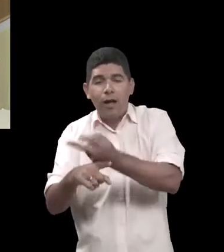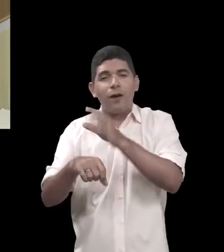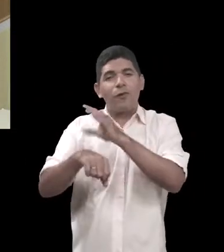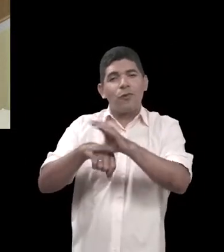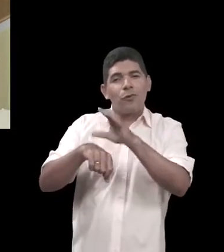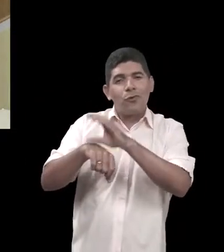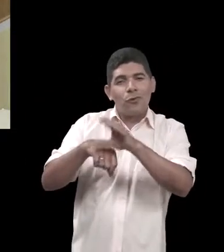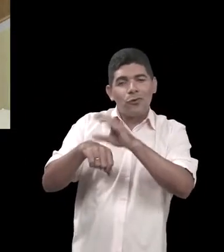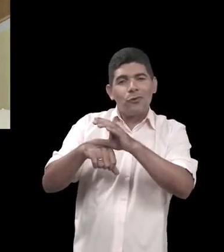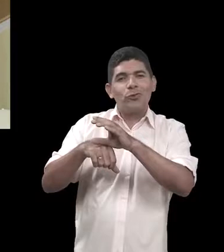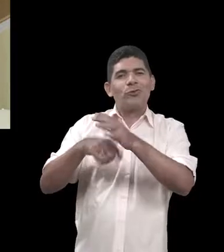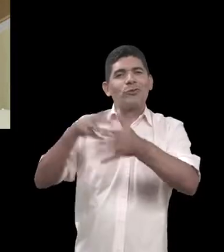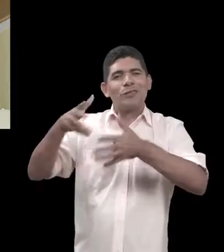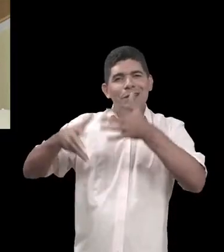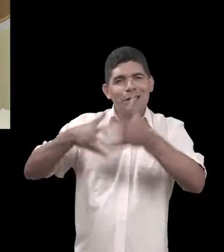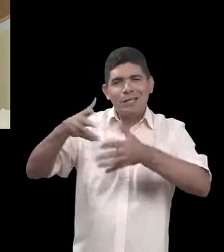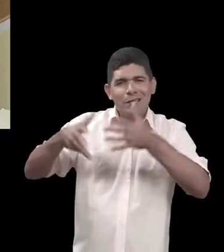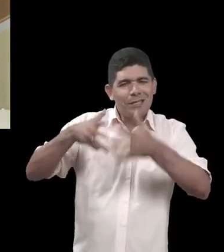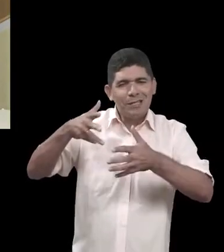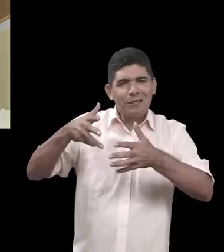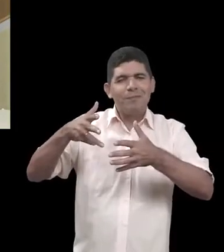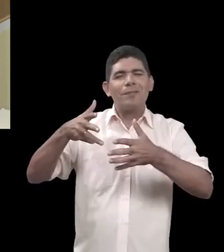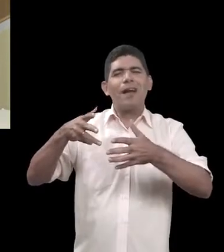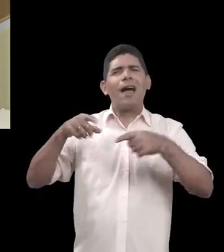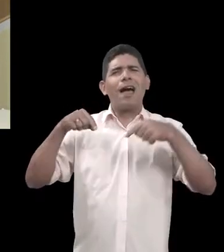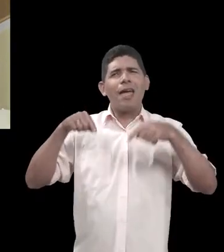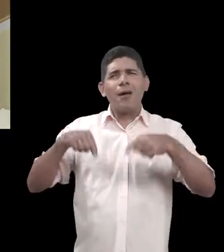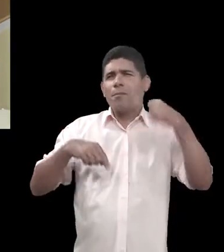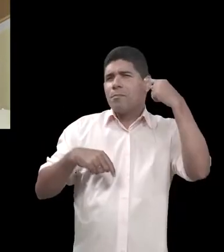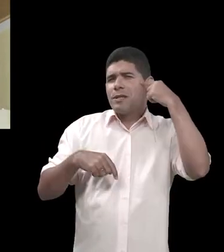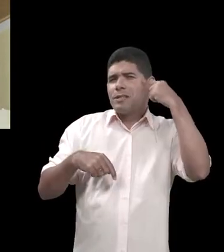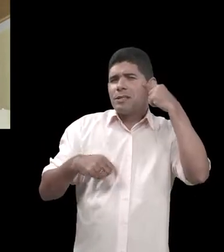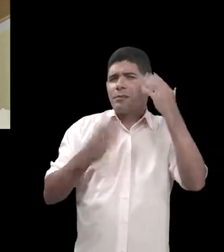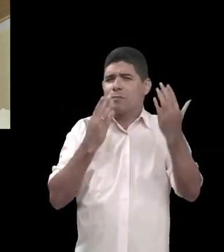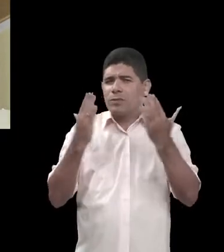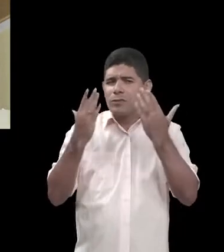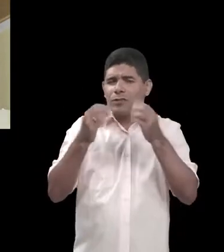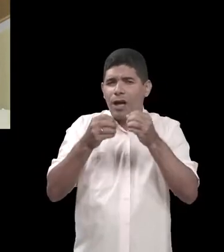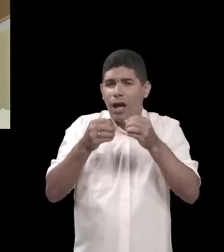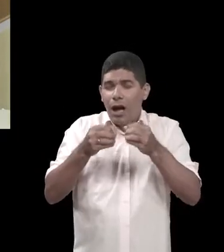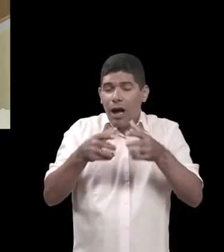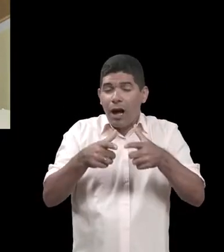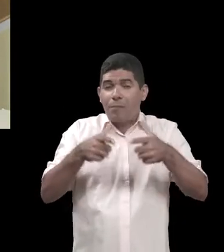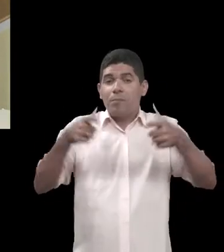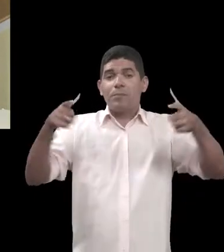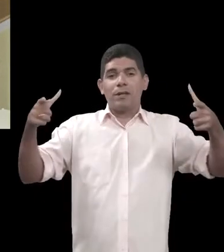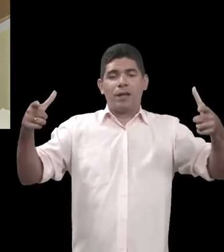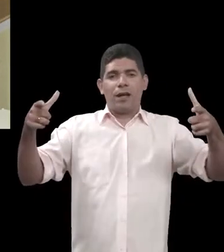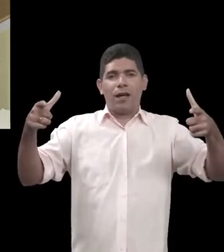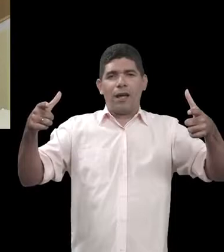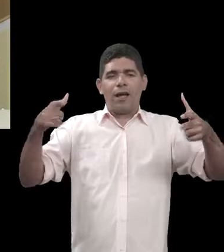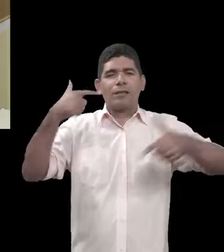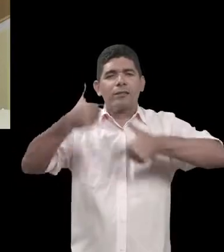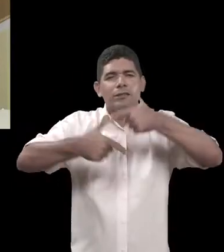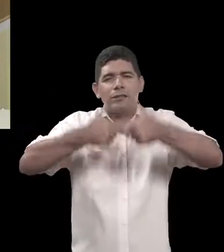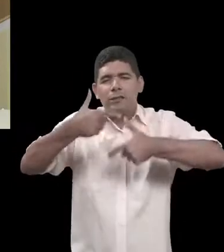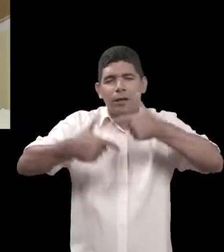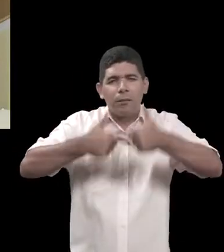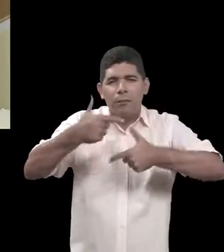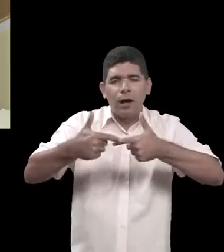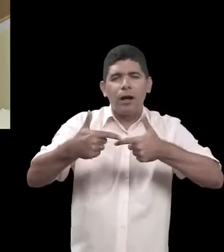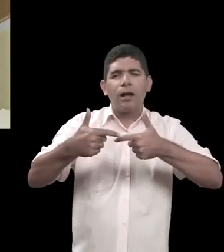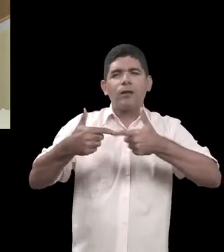isso e querendo saber como é que a psicologia ela pode ampliar. A atuação dela também, eu via isso como um campo de trabalho, atuar, porque tem uma